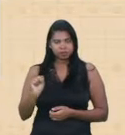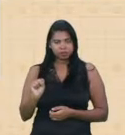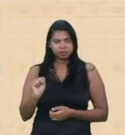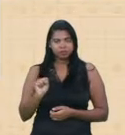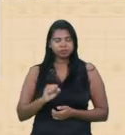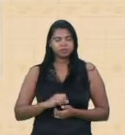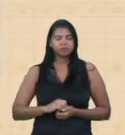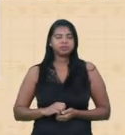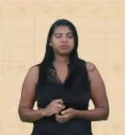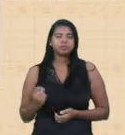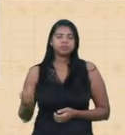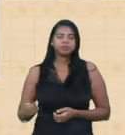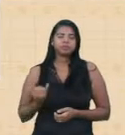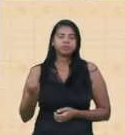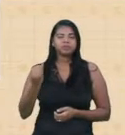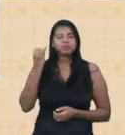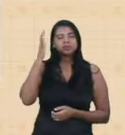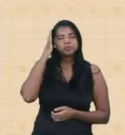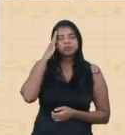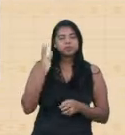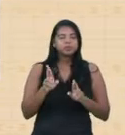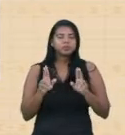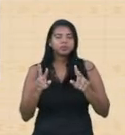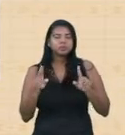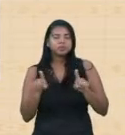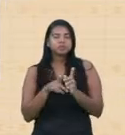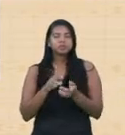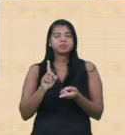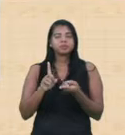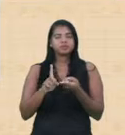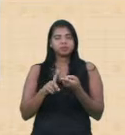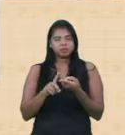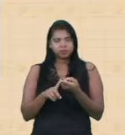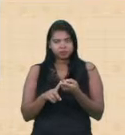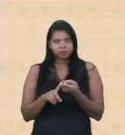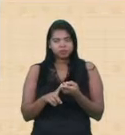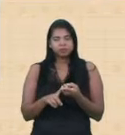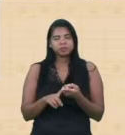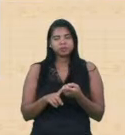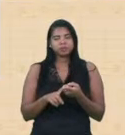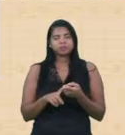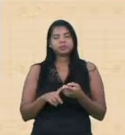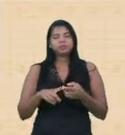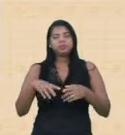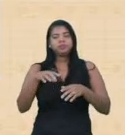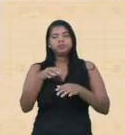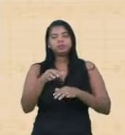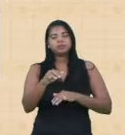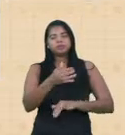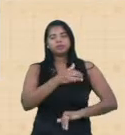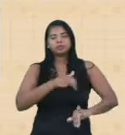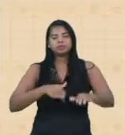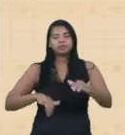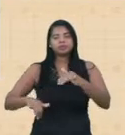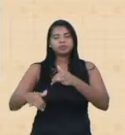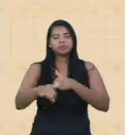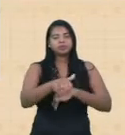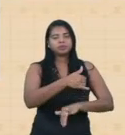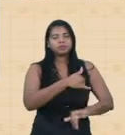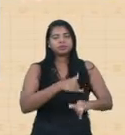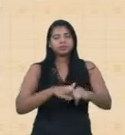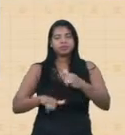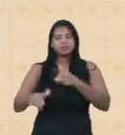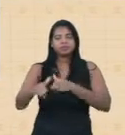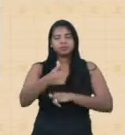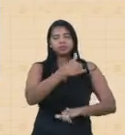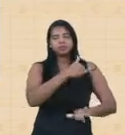É importante que vocês entendam a diferença entre o campo magnético e o campo elétrico. Enquanto o campo elétrico ele vai ocorrer devido à